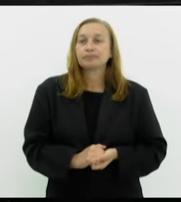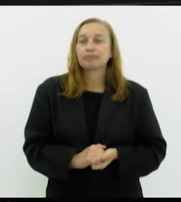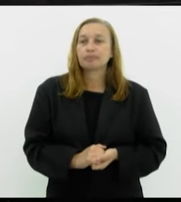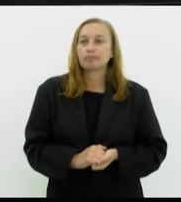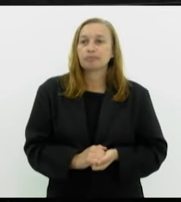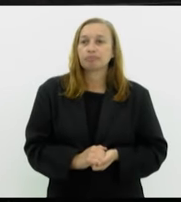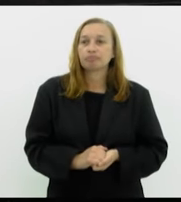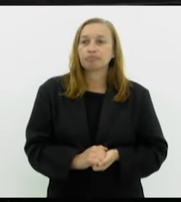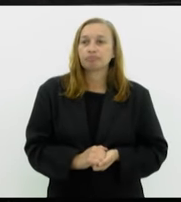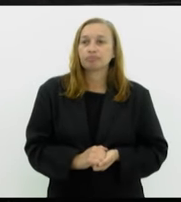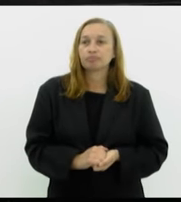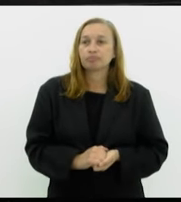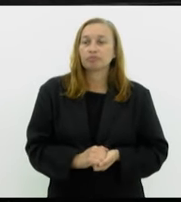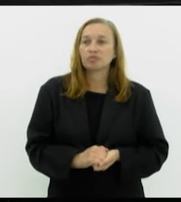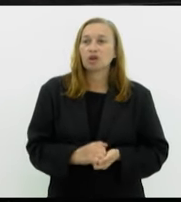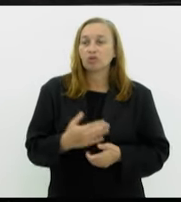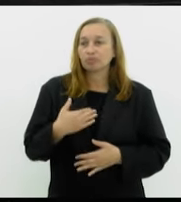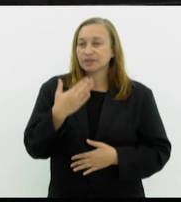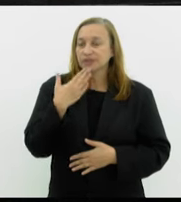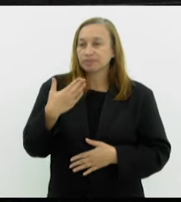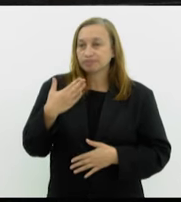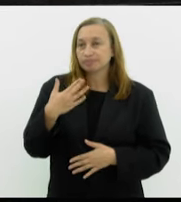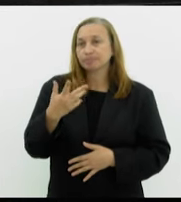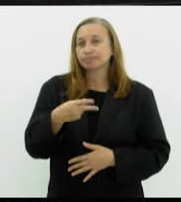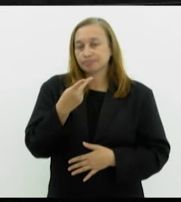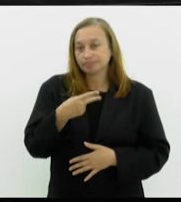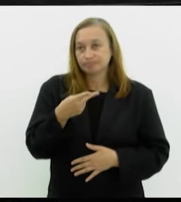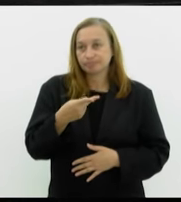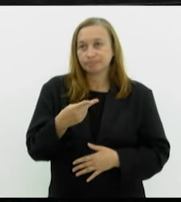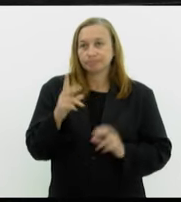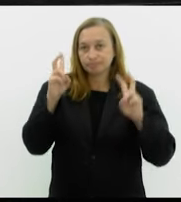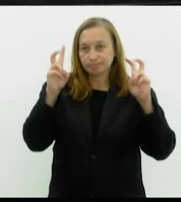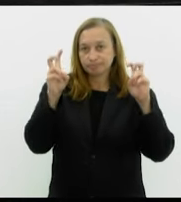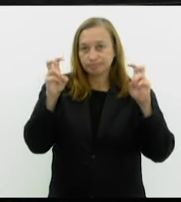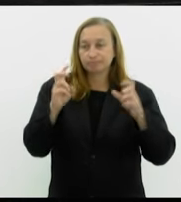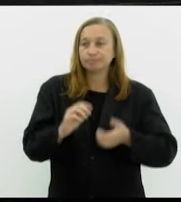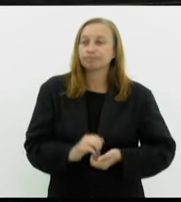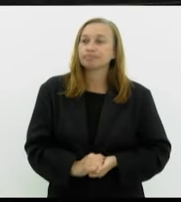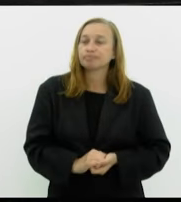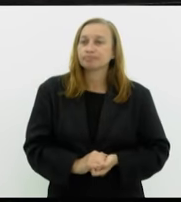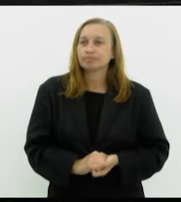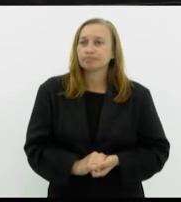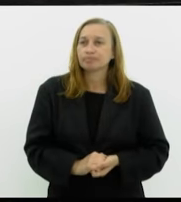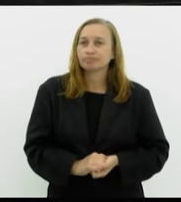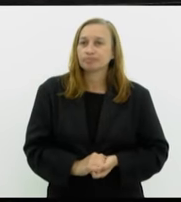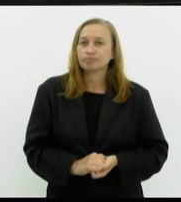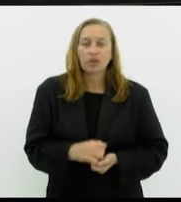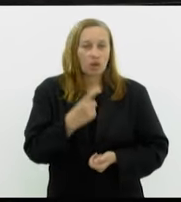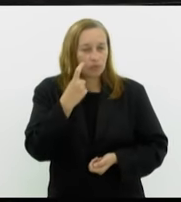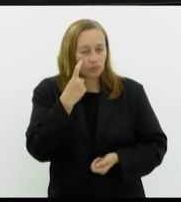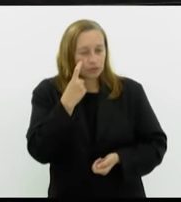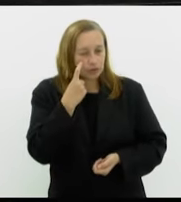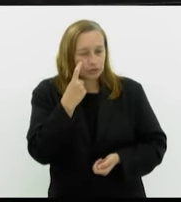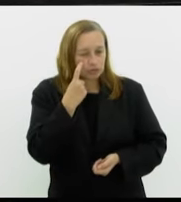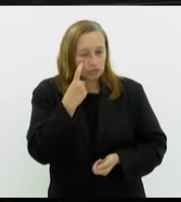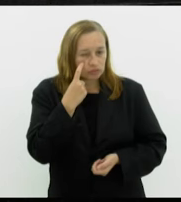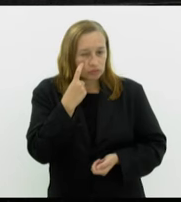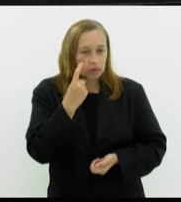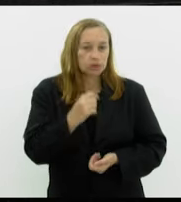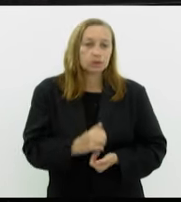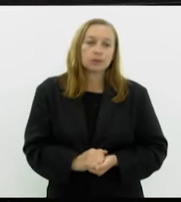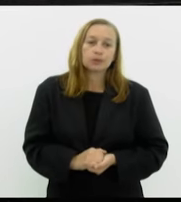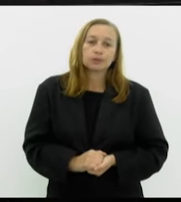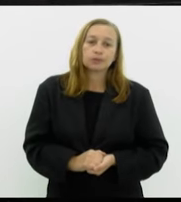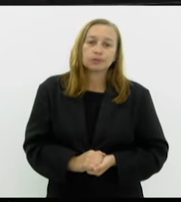me inscrevi aqui para falar. Eu vejo grande